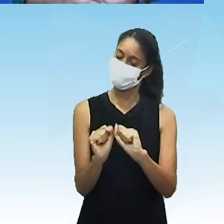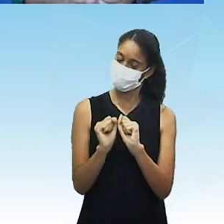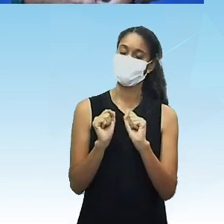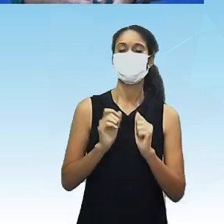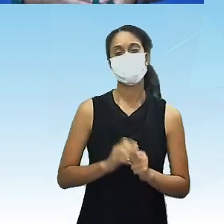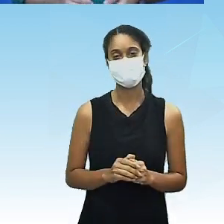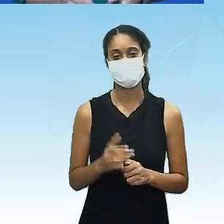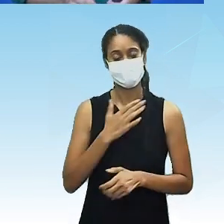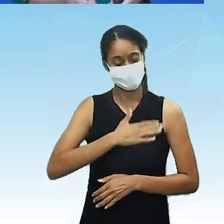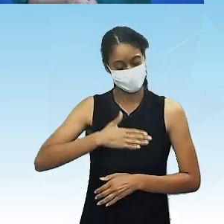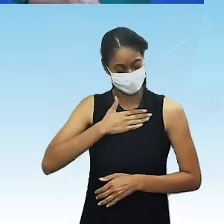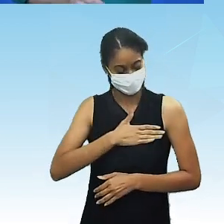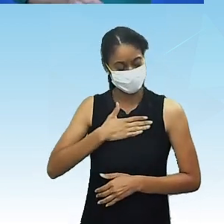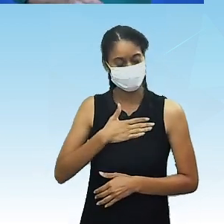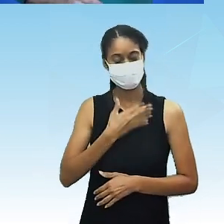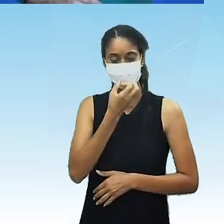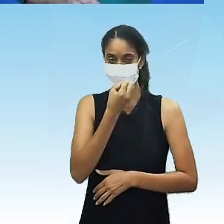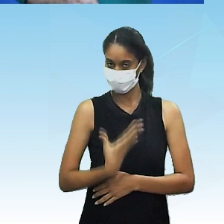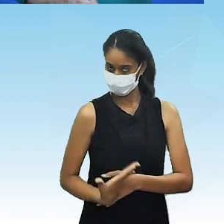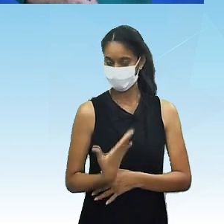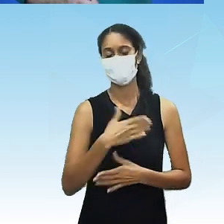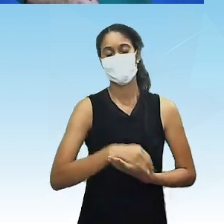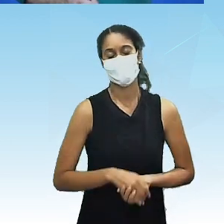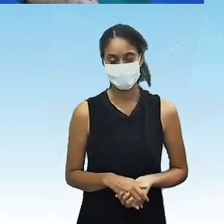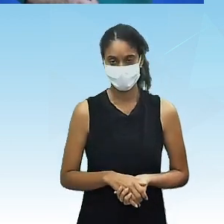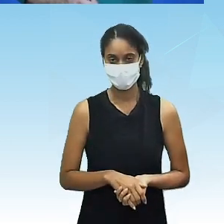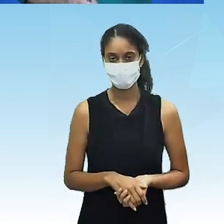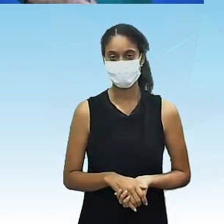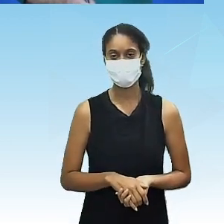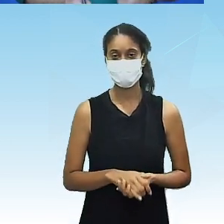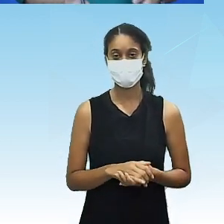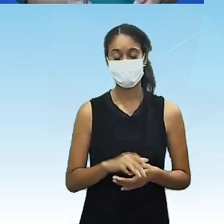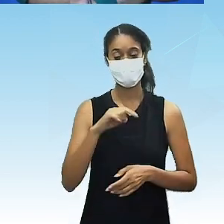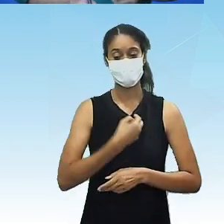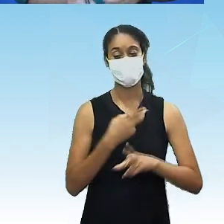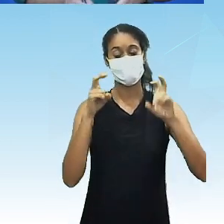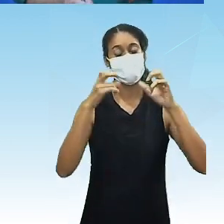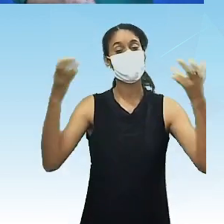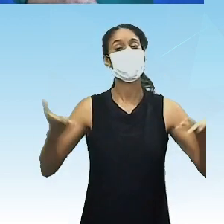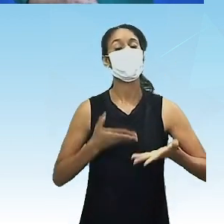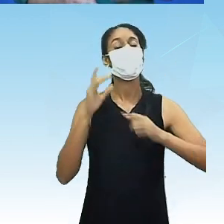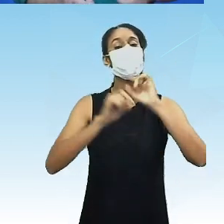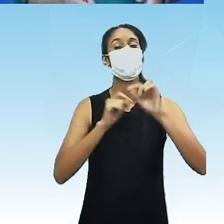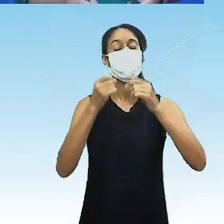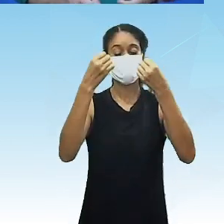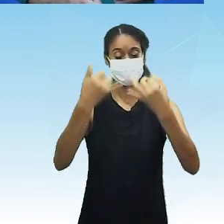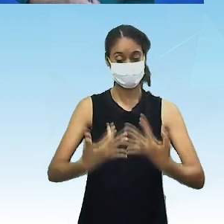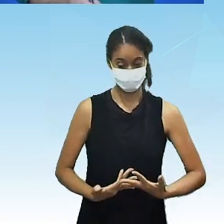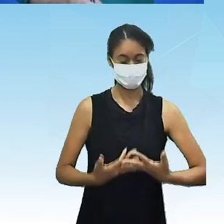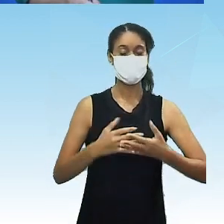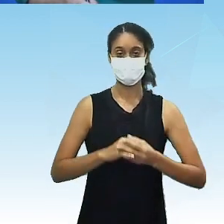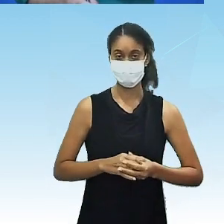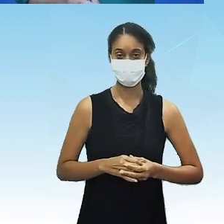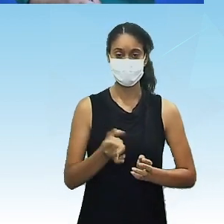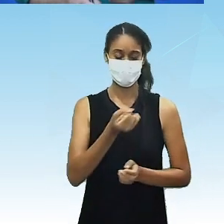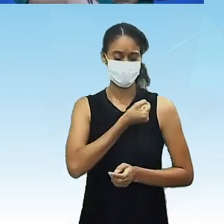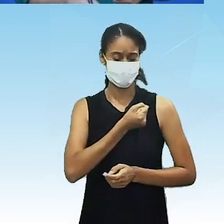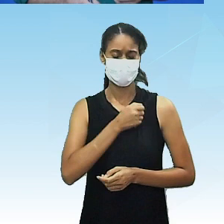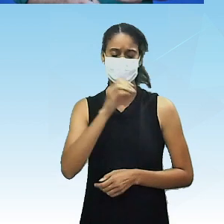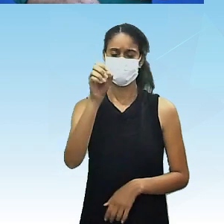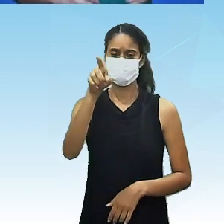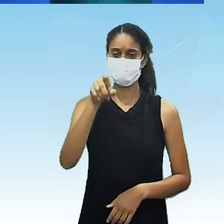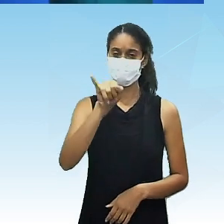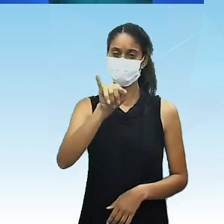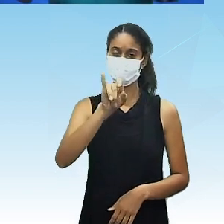satisfação muito grande para mim, certo? Então, o nosso tema de hoje fala um pouquinho sobre os números de